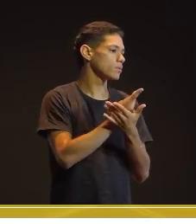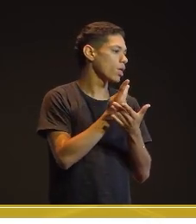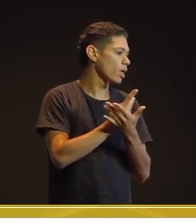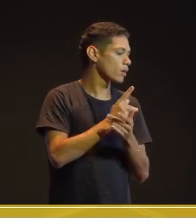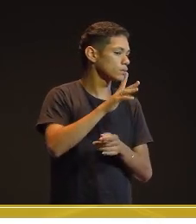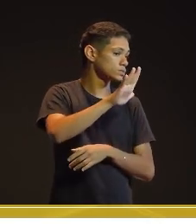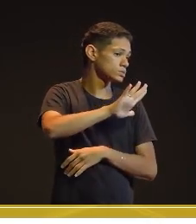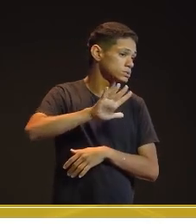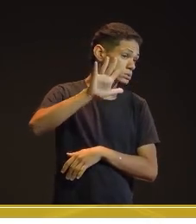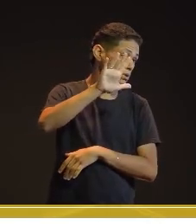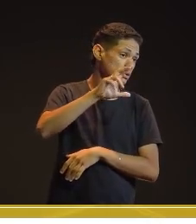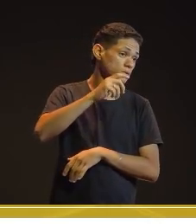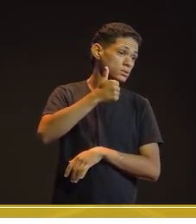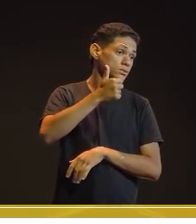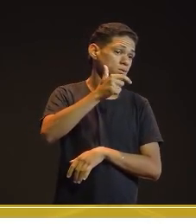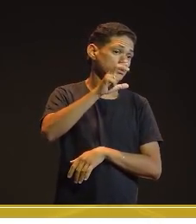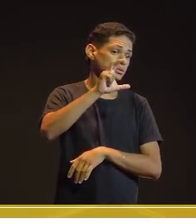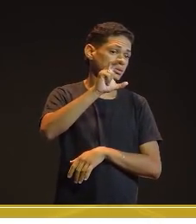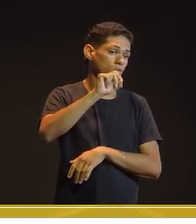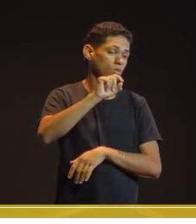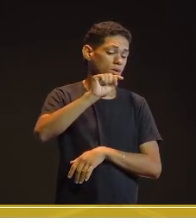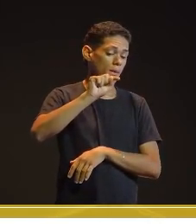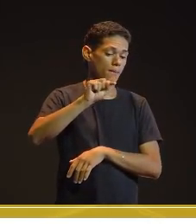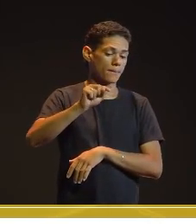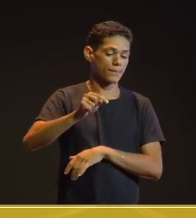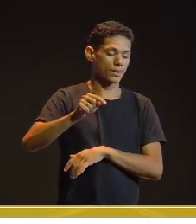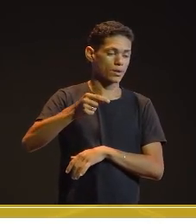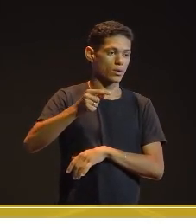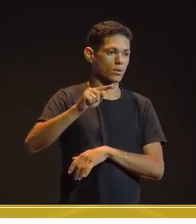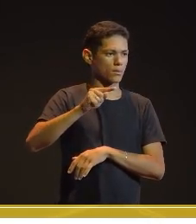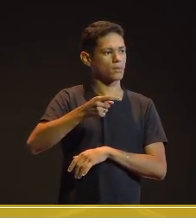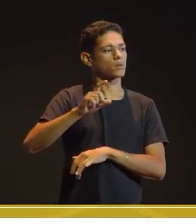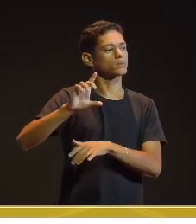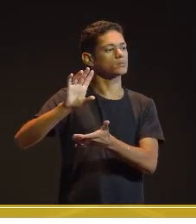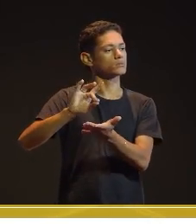cenário de 150 mil instalações analisadas.